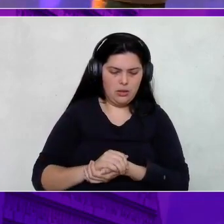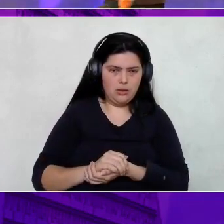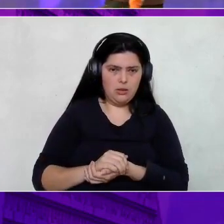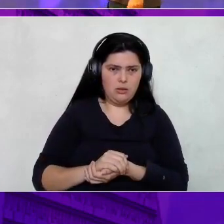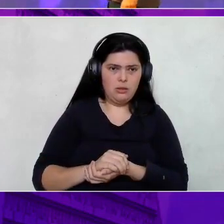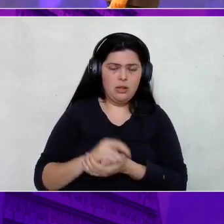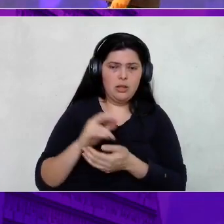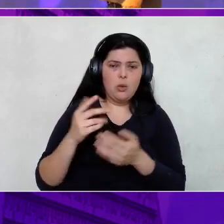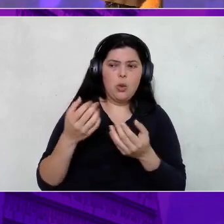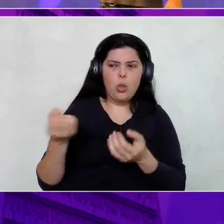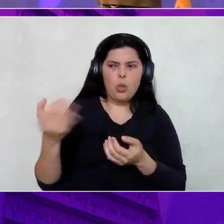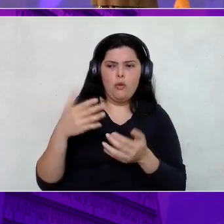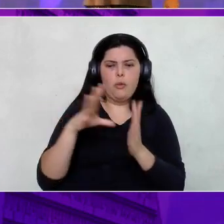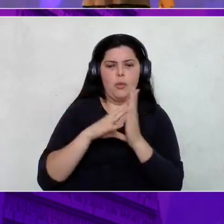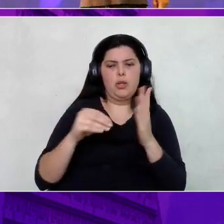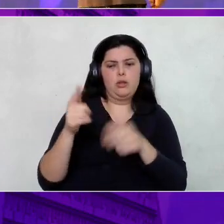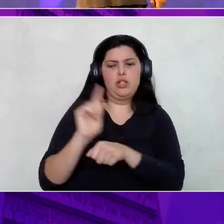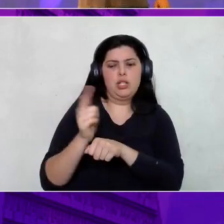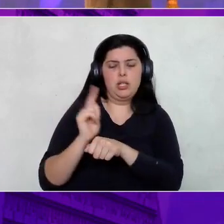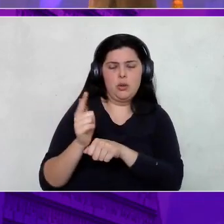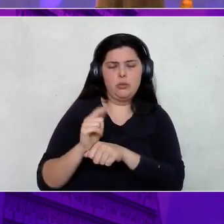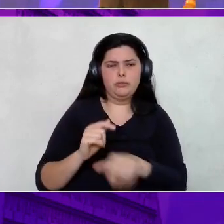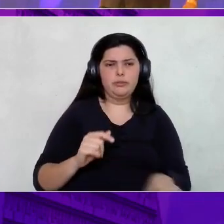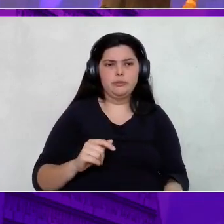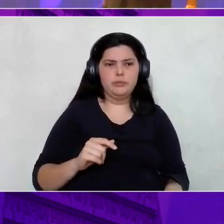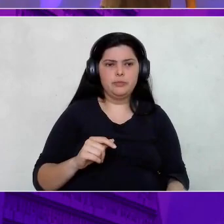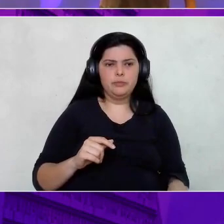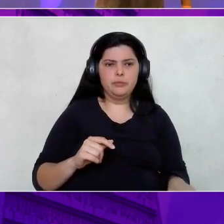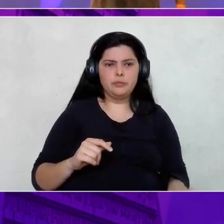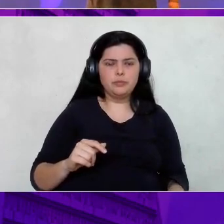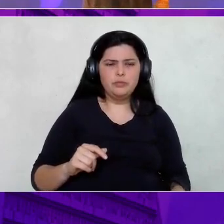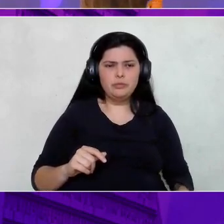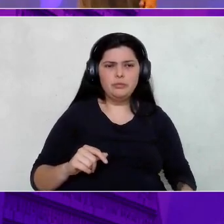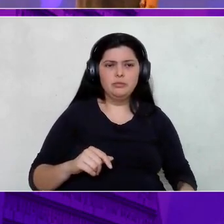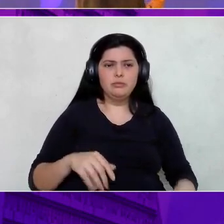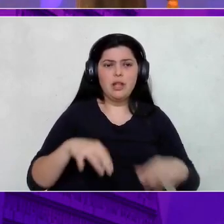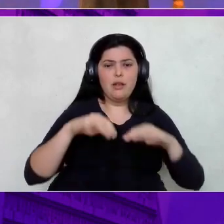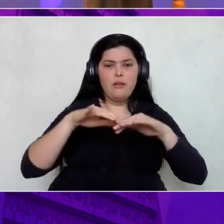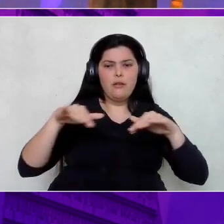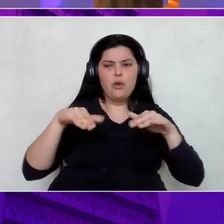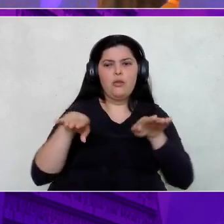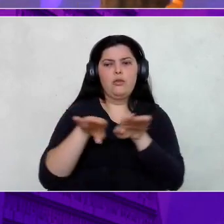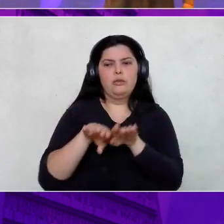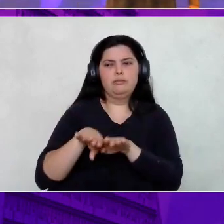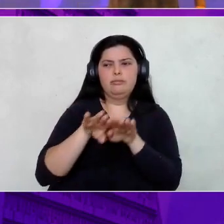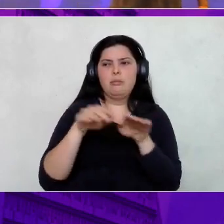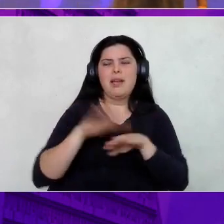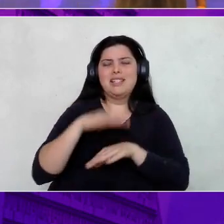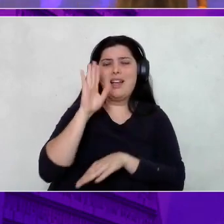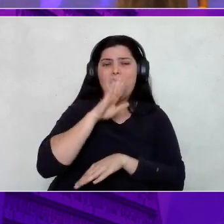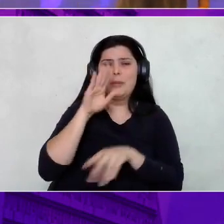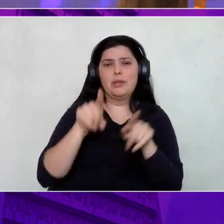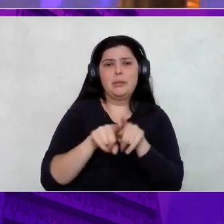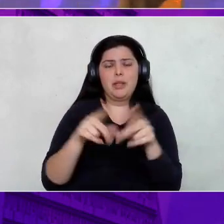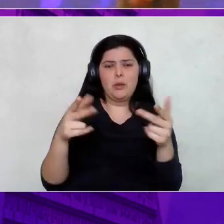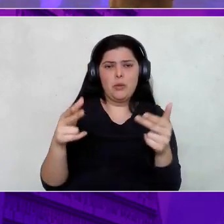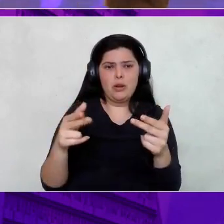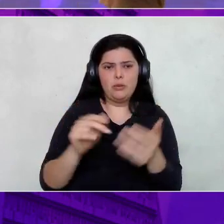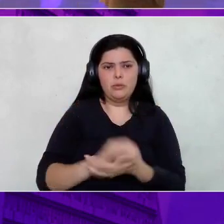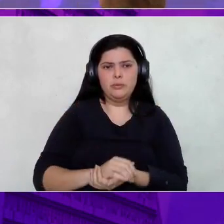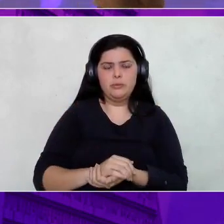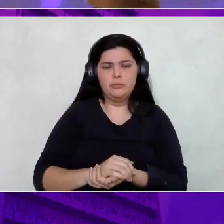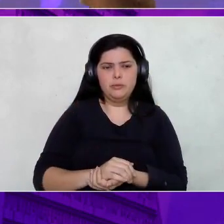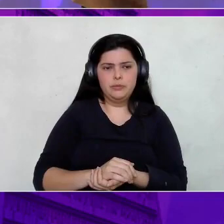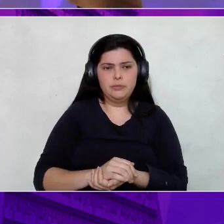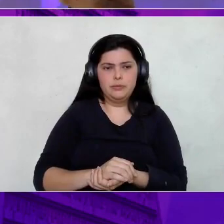modelo de gestão, mais descentralizado, mais interessante, muito mais rápido, e a gente está vendo muito essa questão